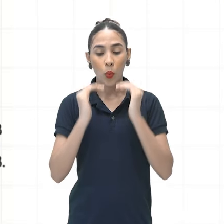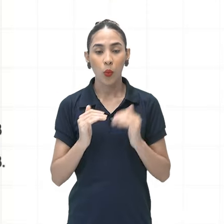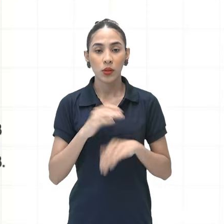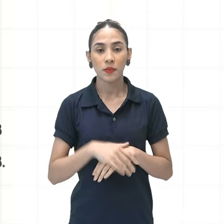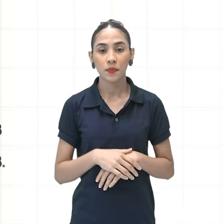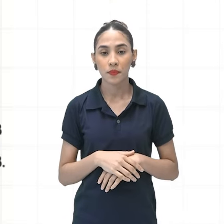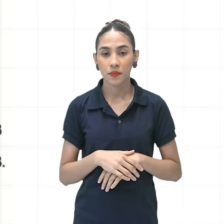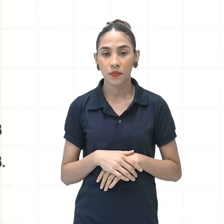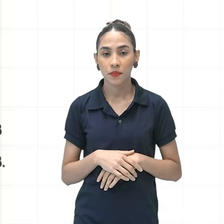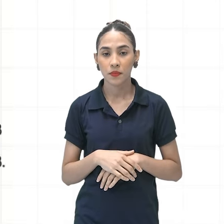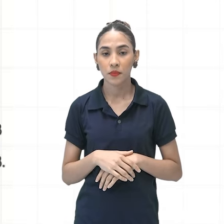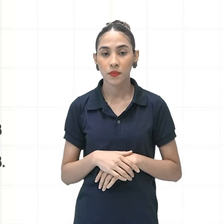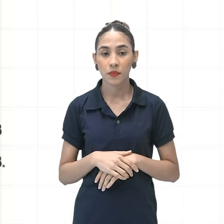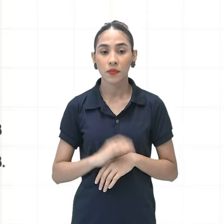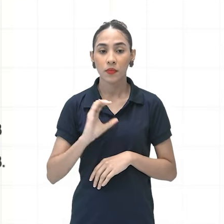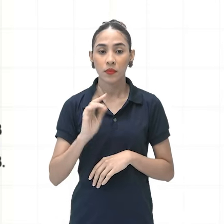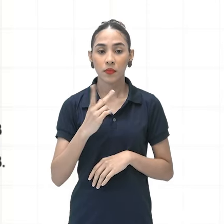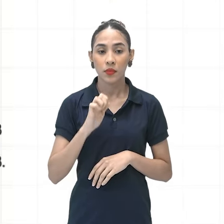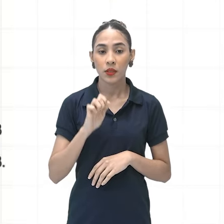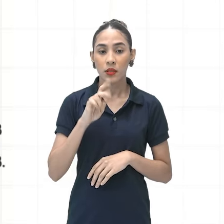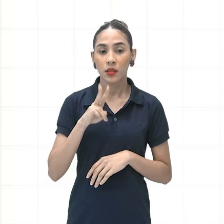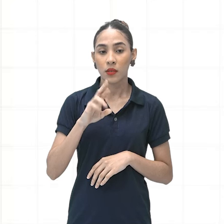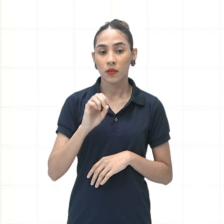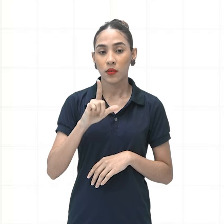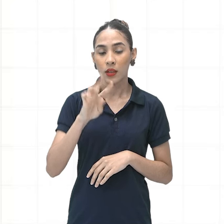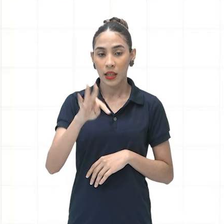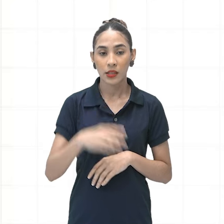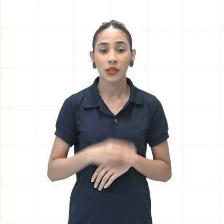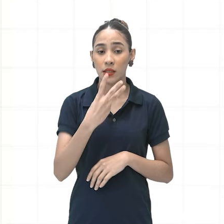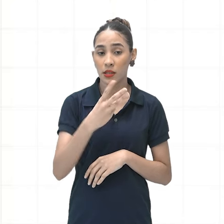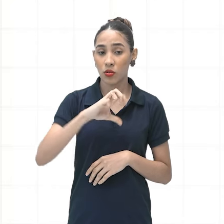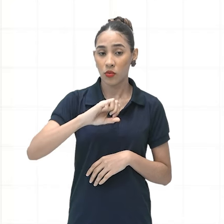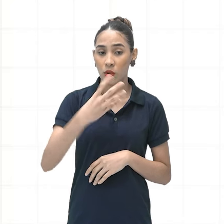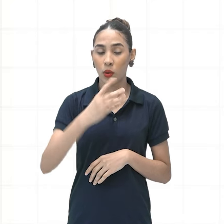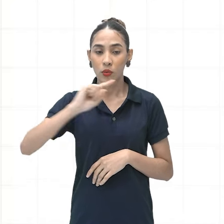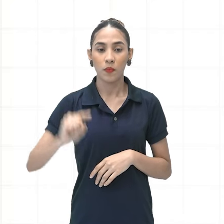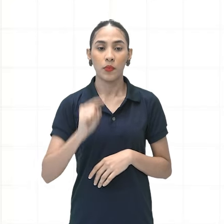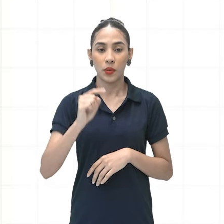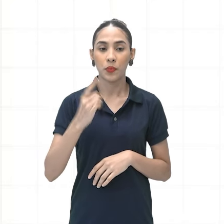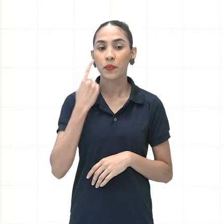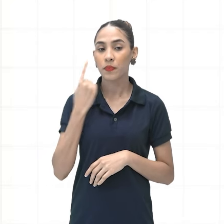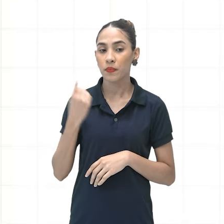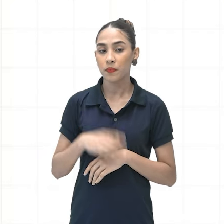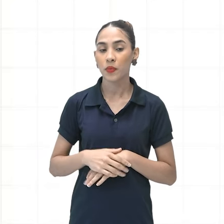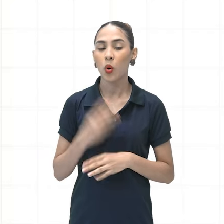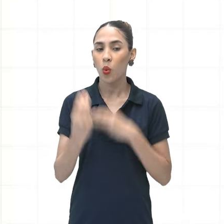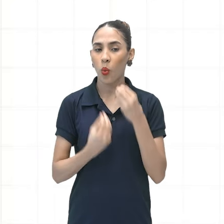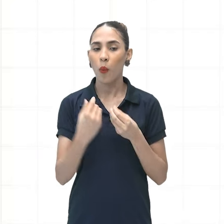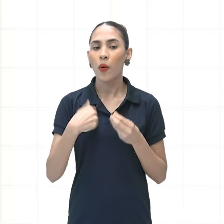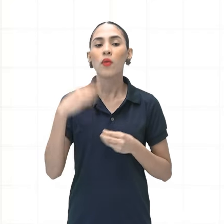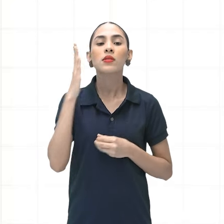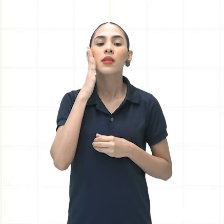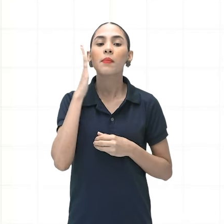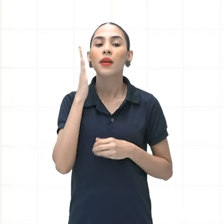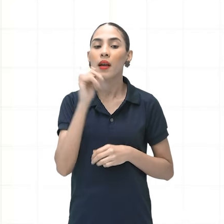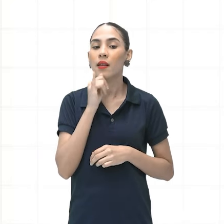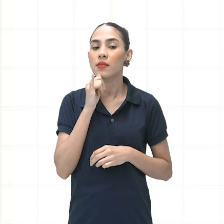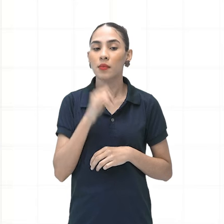primeira colocada foi a Chevrolet, vendeu 394 mil. Então, como é que eu vou saber aí,